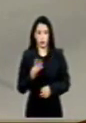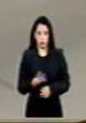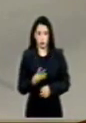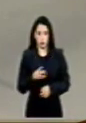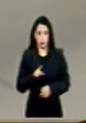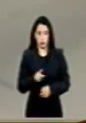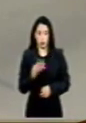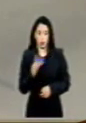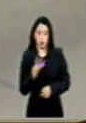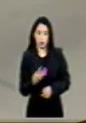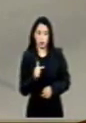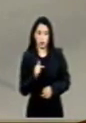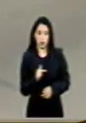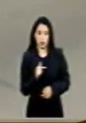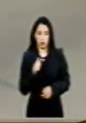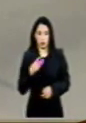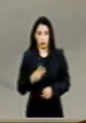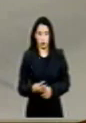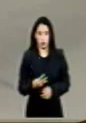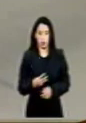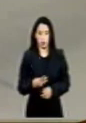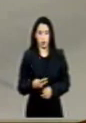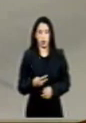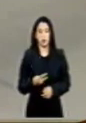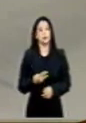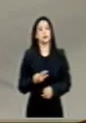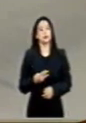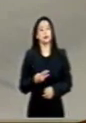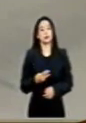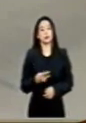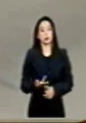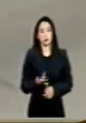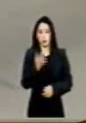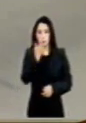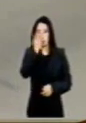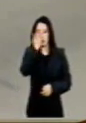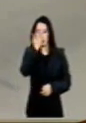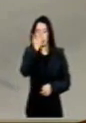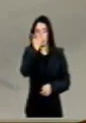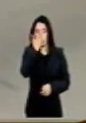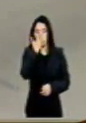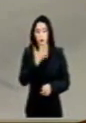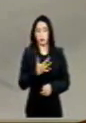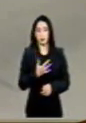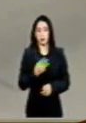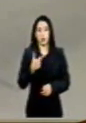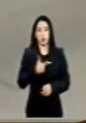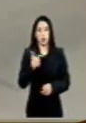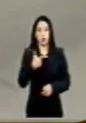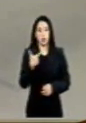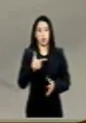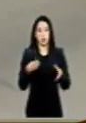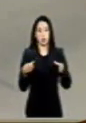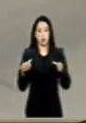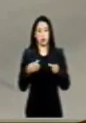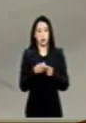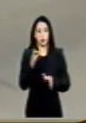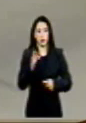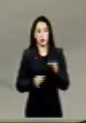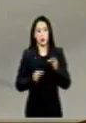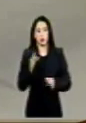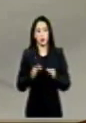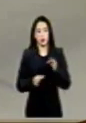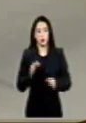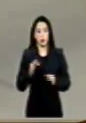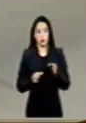24.473, da relatoria do ministro Dias Toffoli, a segunda turma reconheceu a violação da prerrogativa de foro em razão